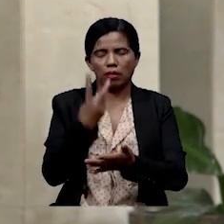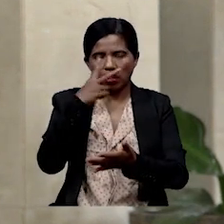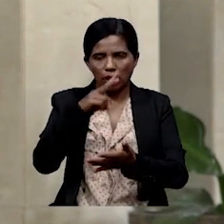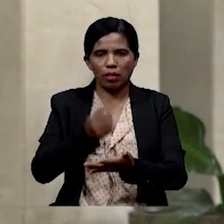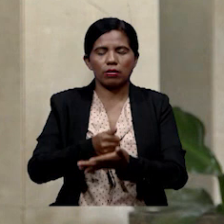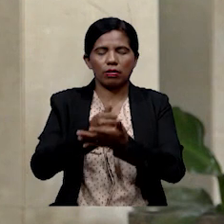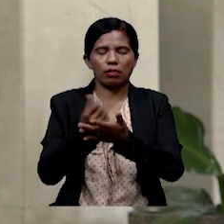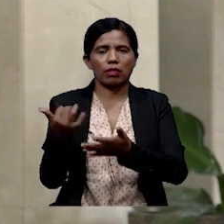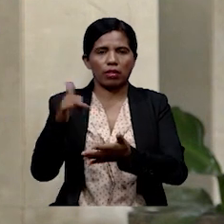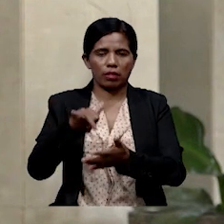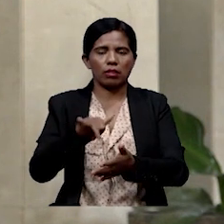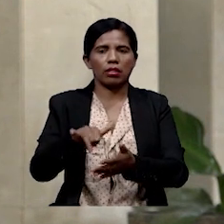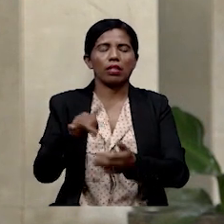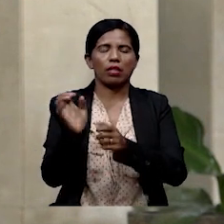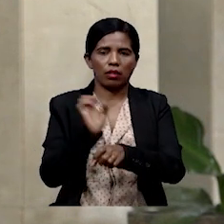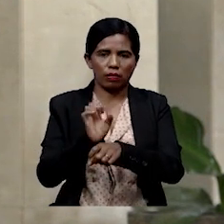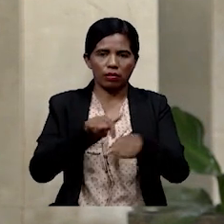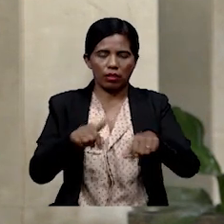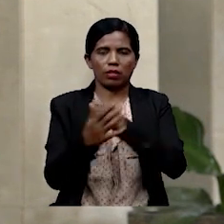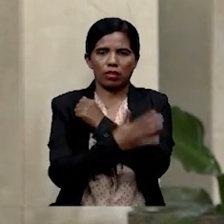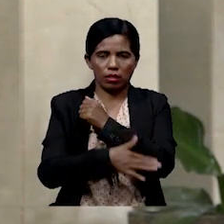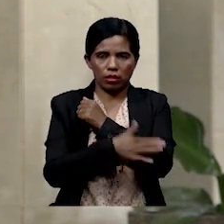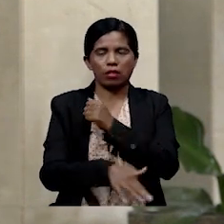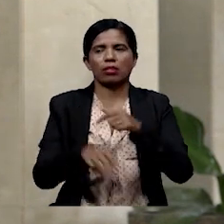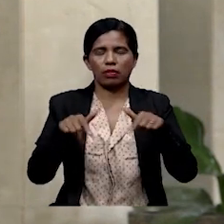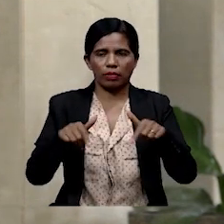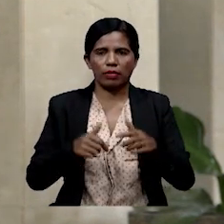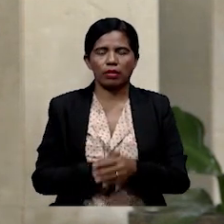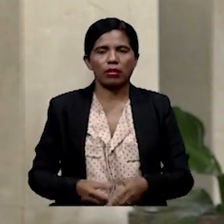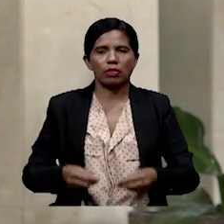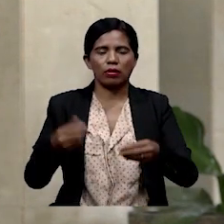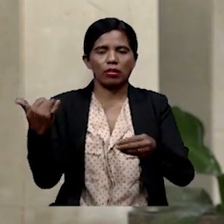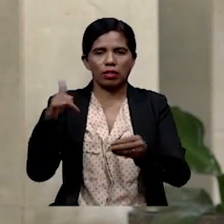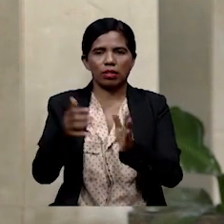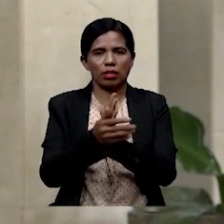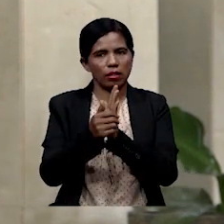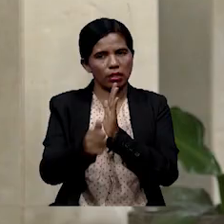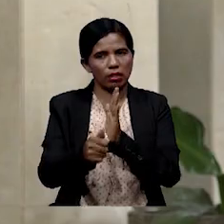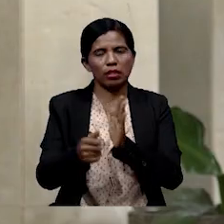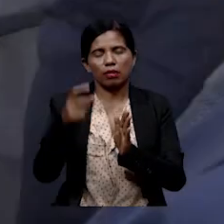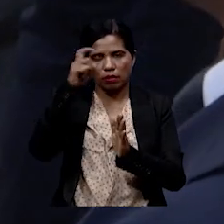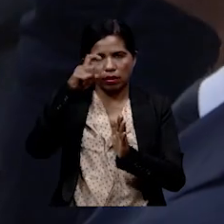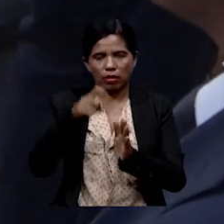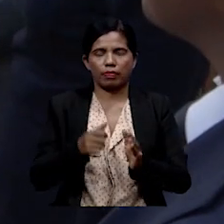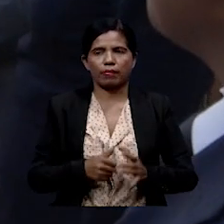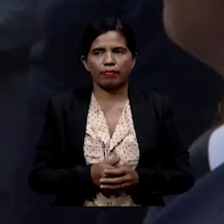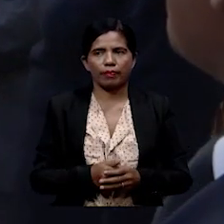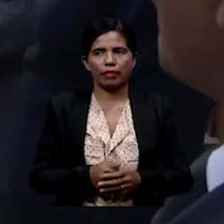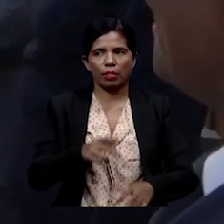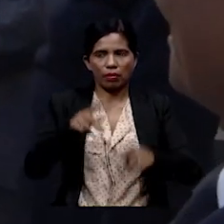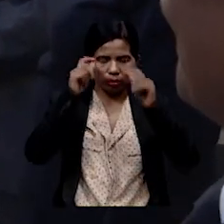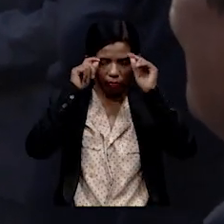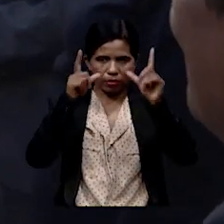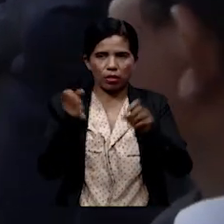that's due to knowing what they are, the skills which needed for the labor market. Timor-Leste sira se